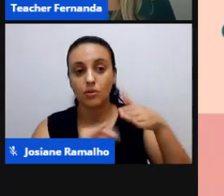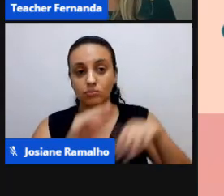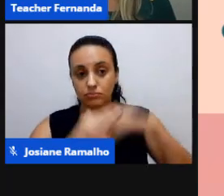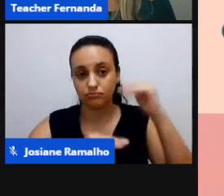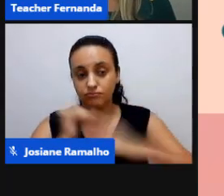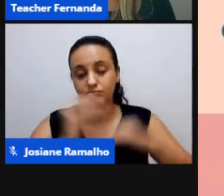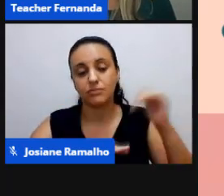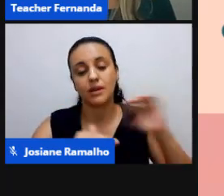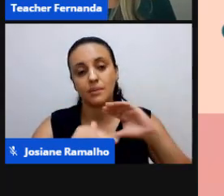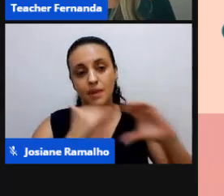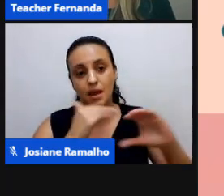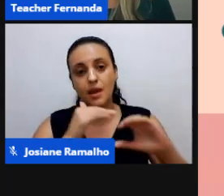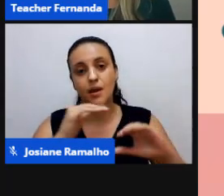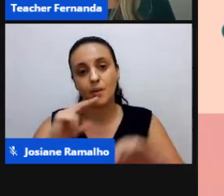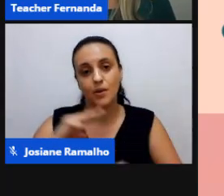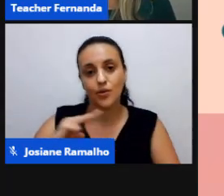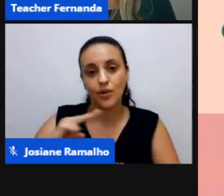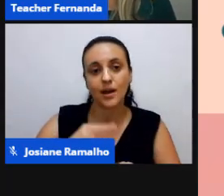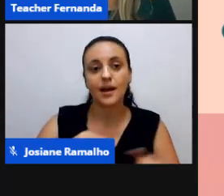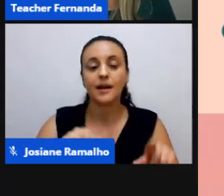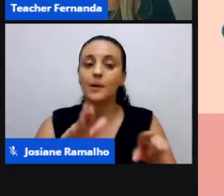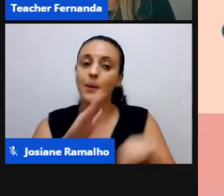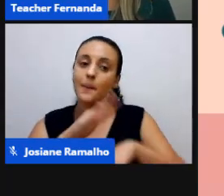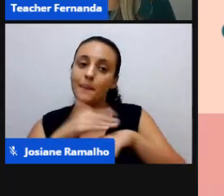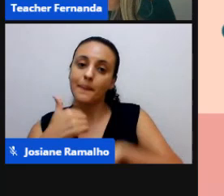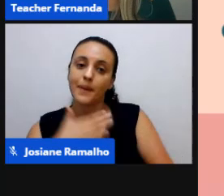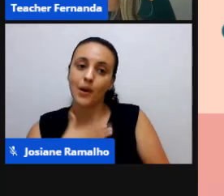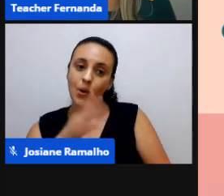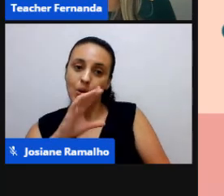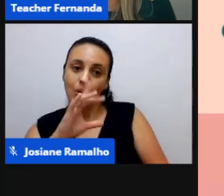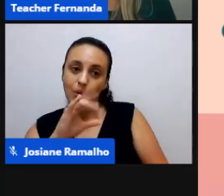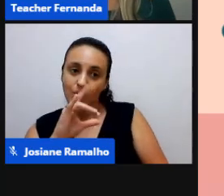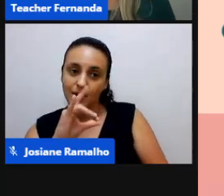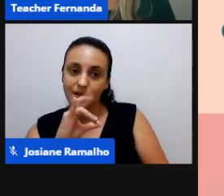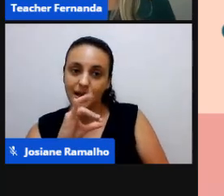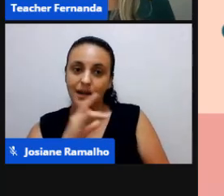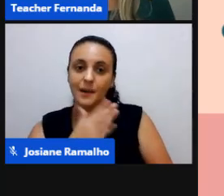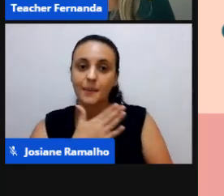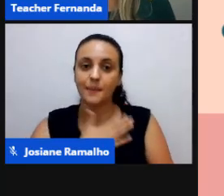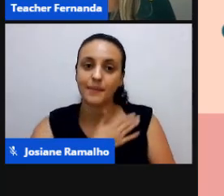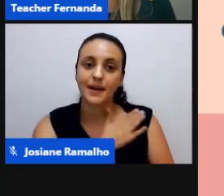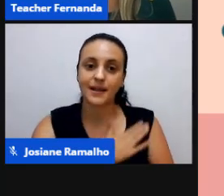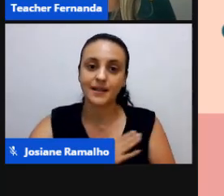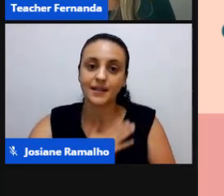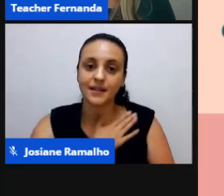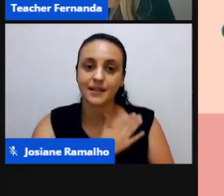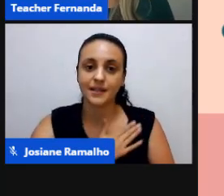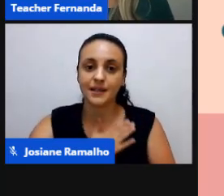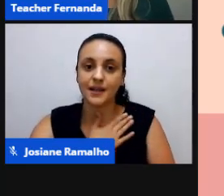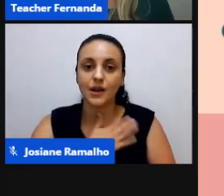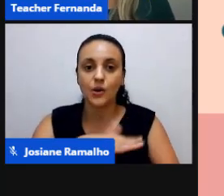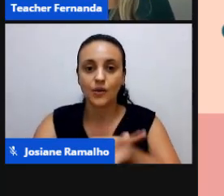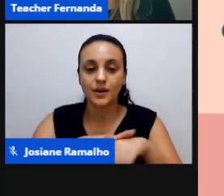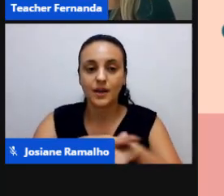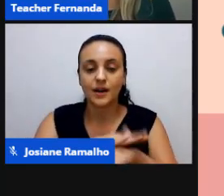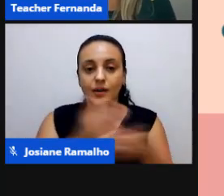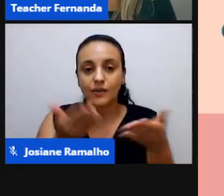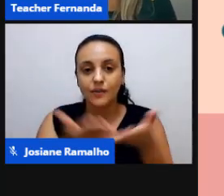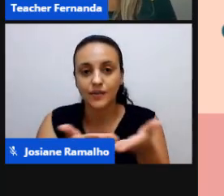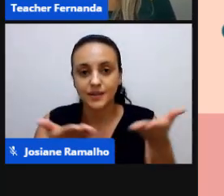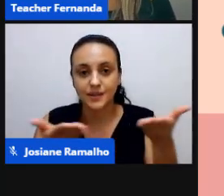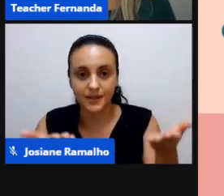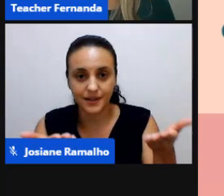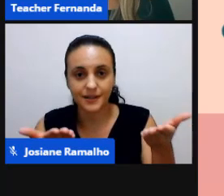canal do Instagram. Então, foi um grande prazer conversar com vocês. Sei que foi muita informação, mas eu espero que, de